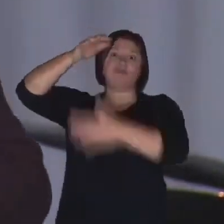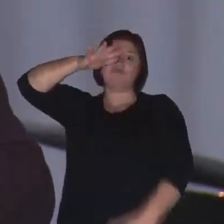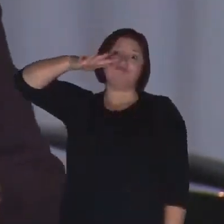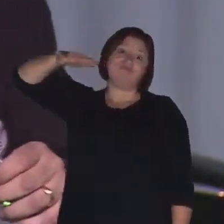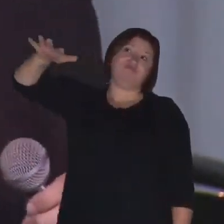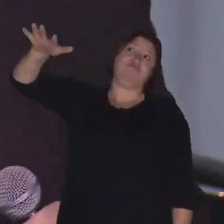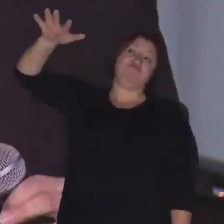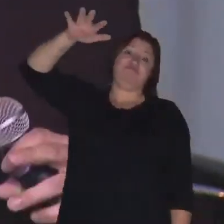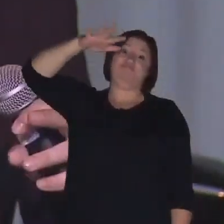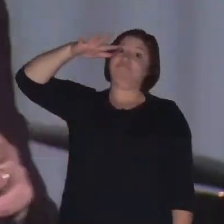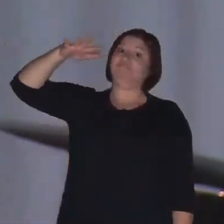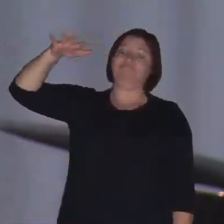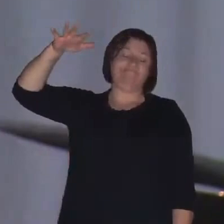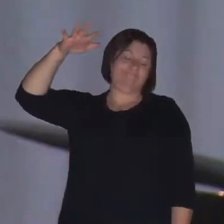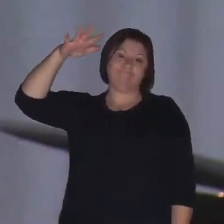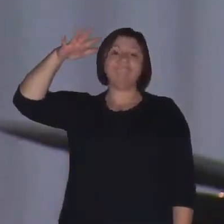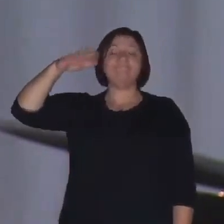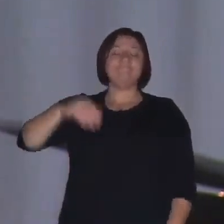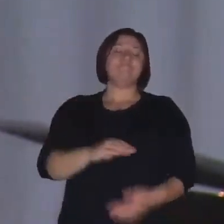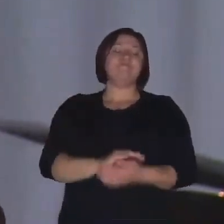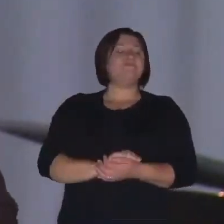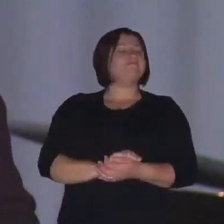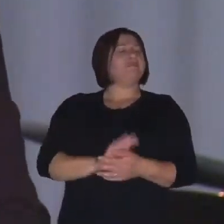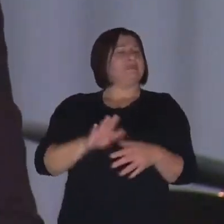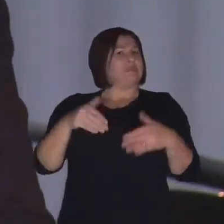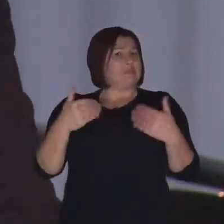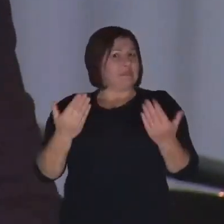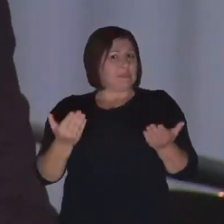Então agora, teoricamente, com Abacuque morto,